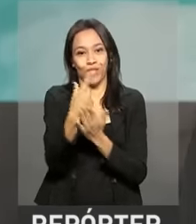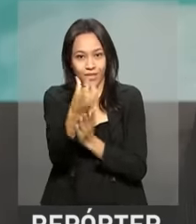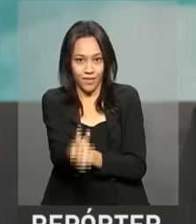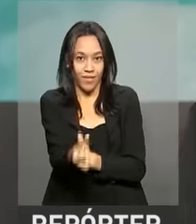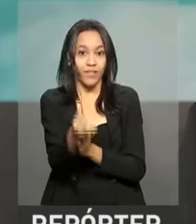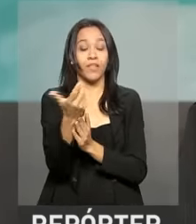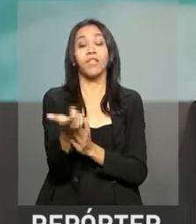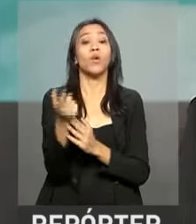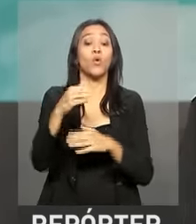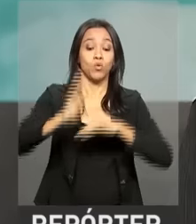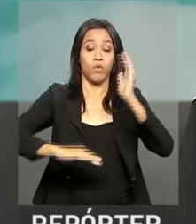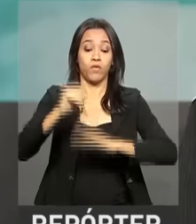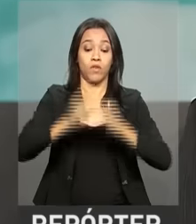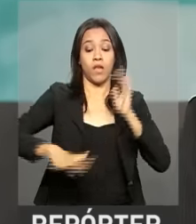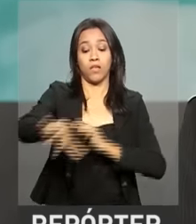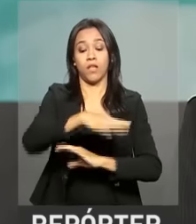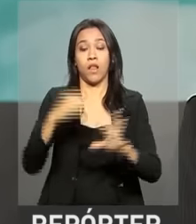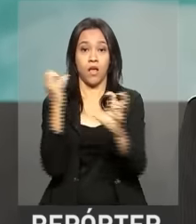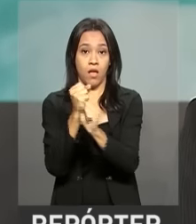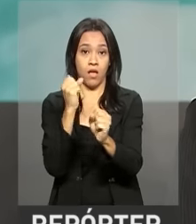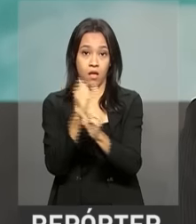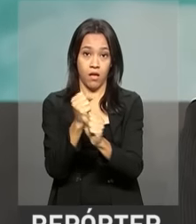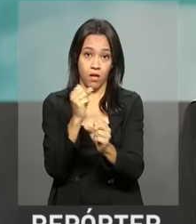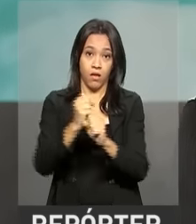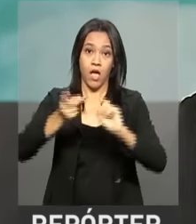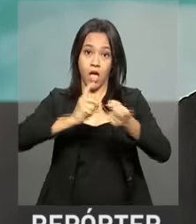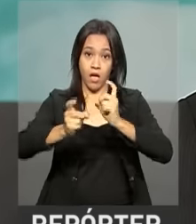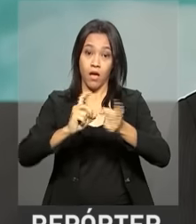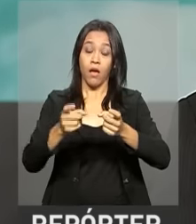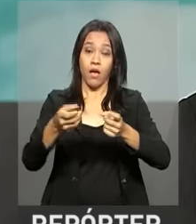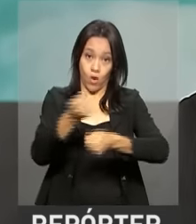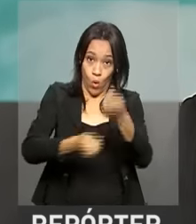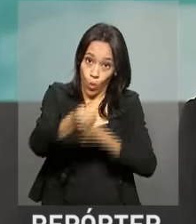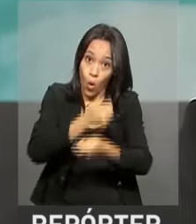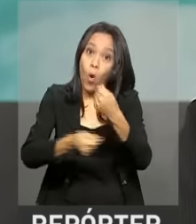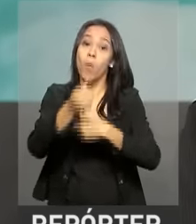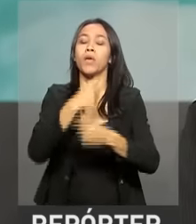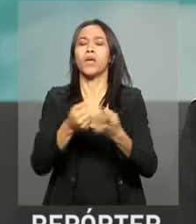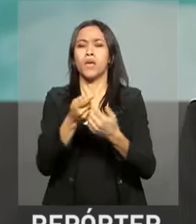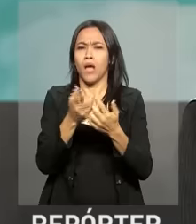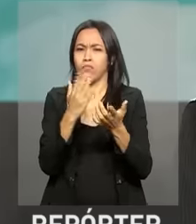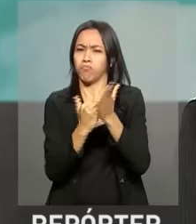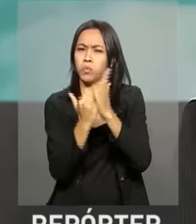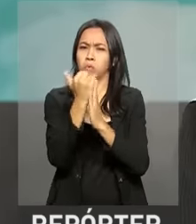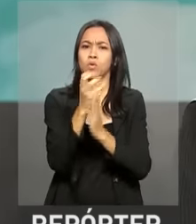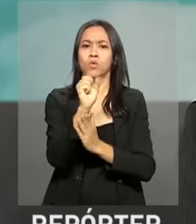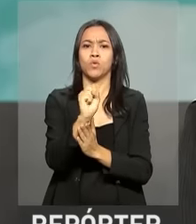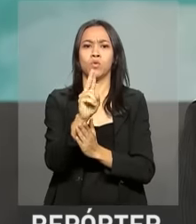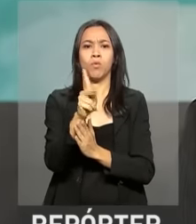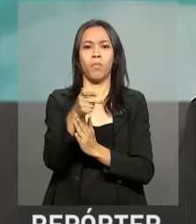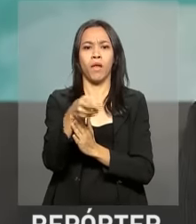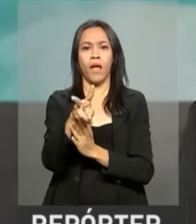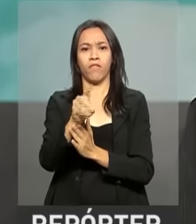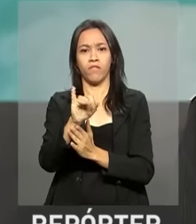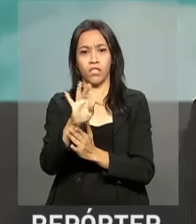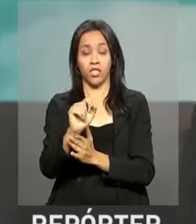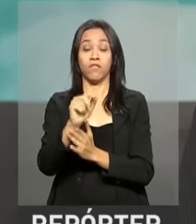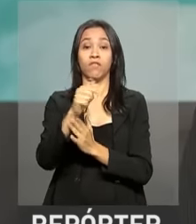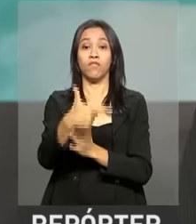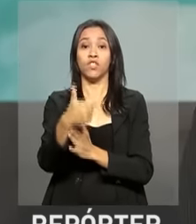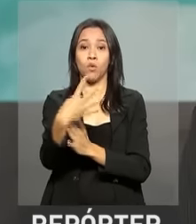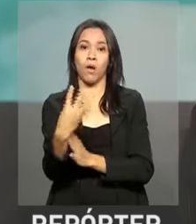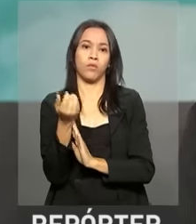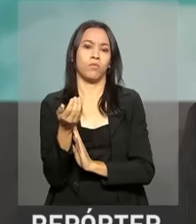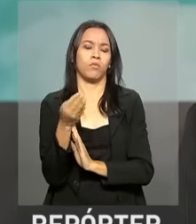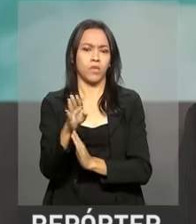econômica do governo propôs a revisão da Meta que previa Originalmente um superavit de R 24 bilhões deais depois